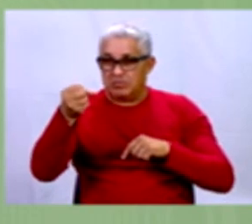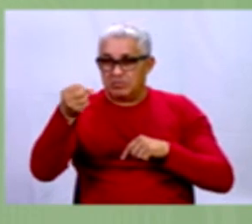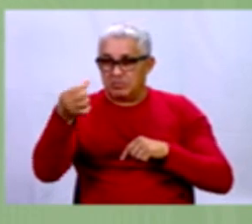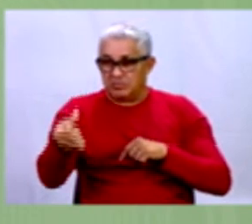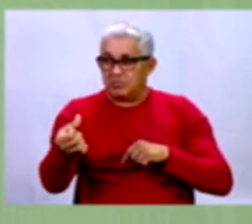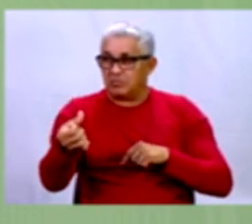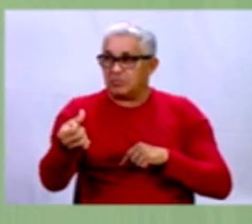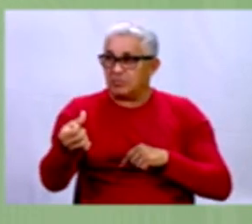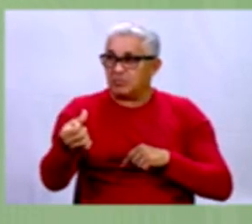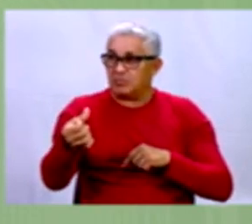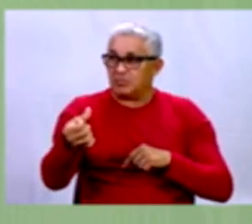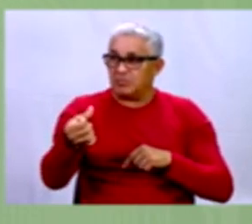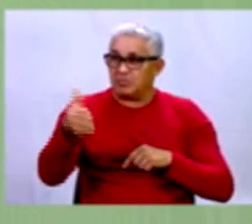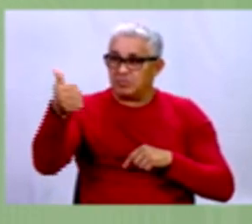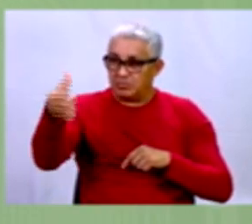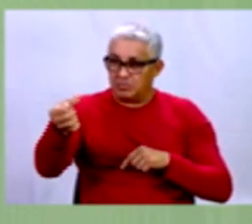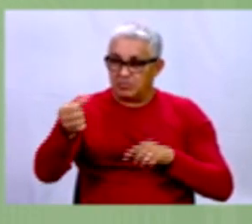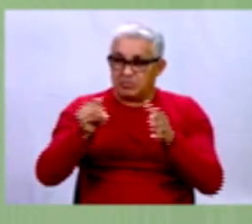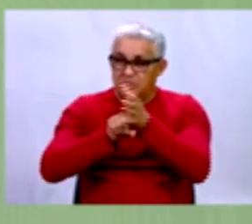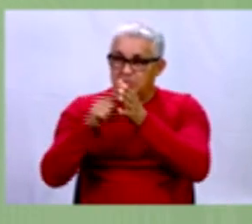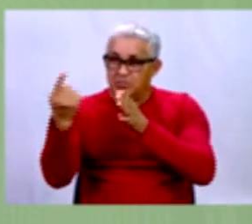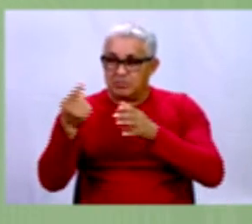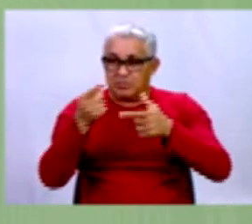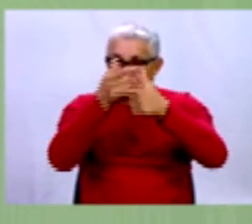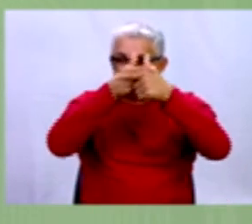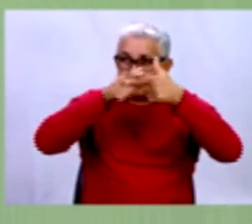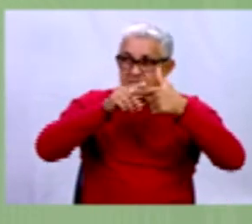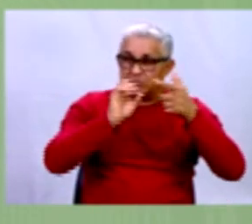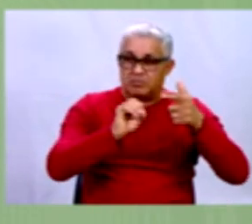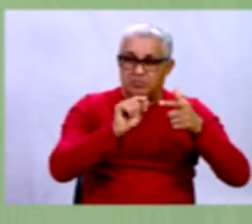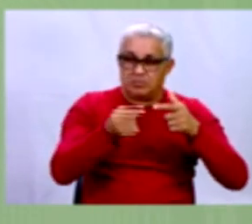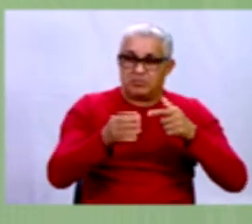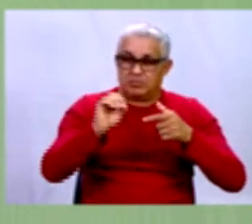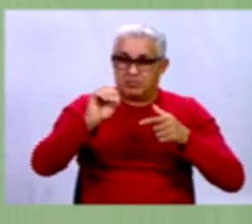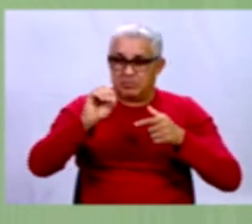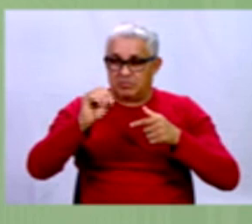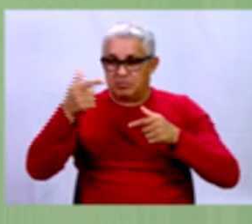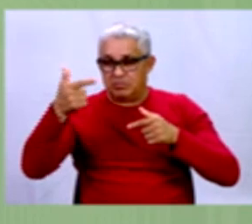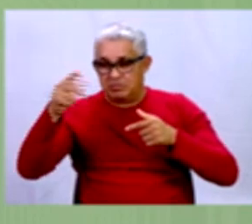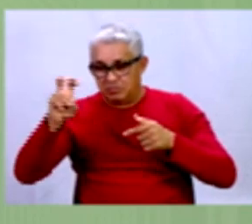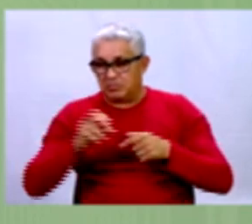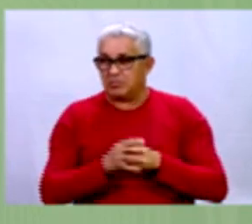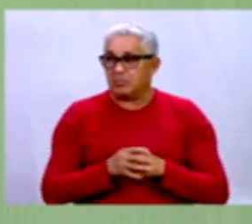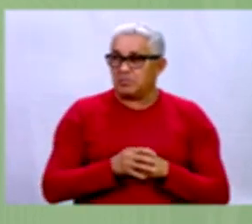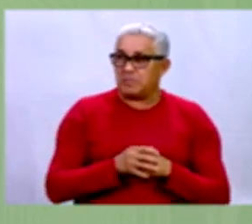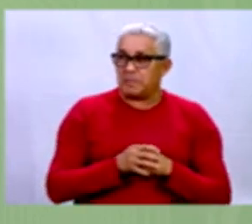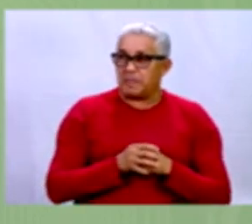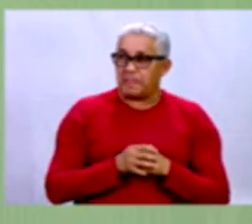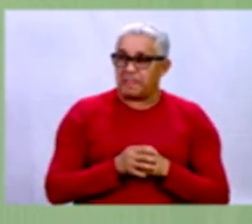1,638616, menos 1, divididos por 0,025.